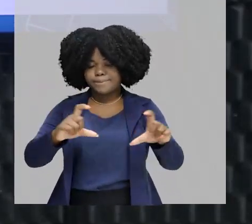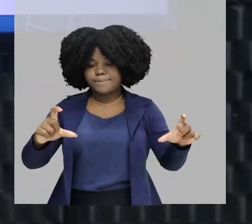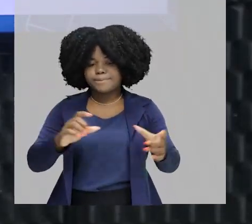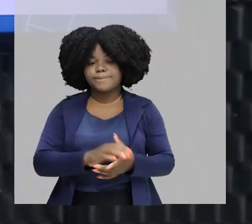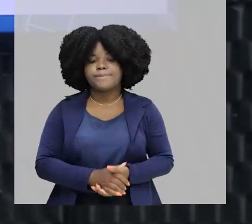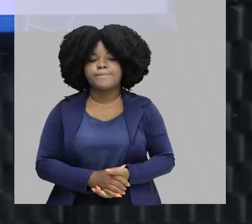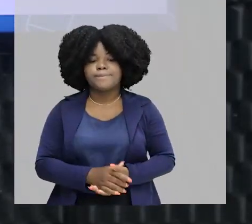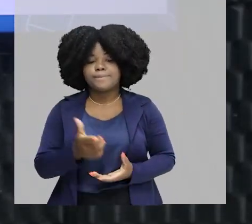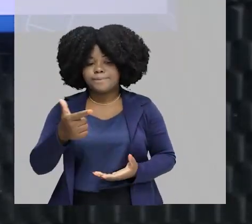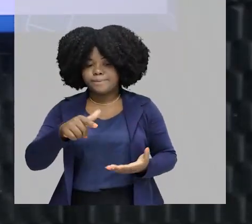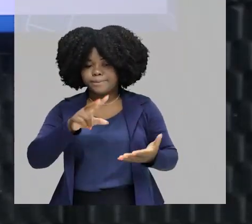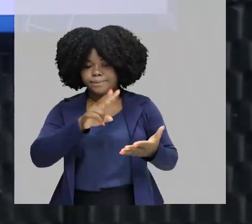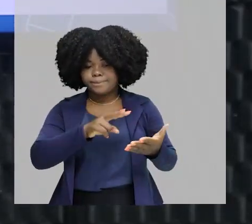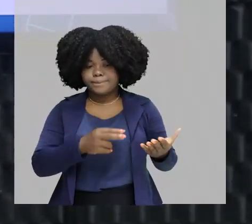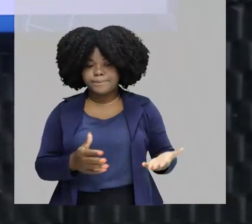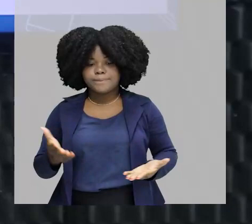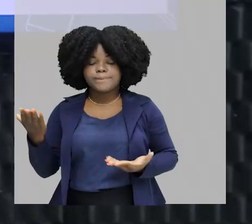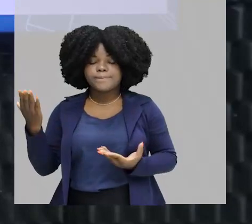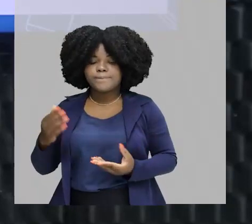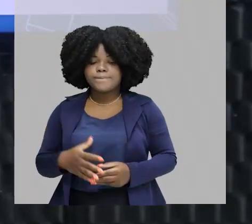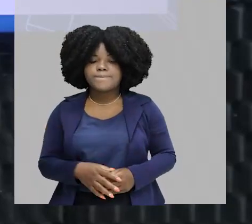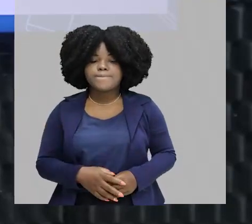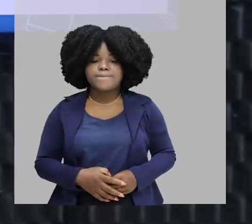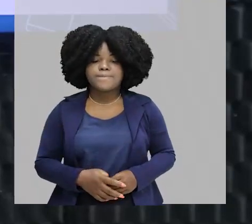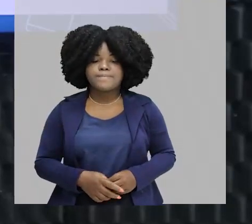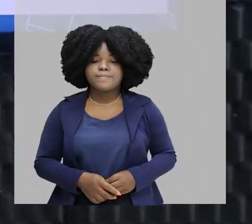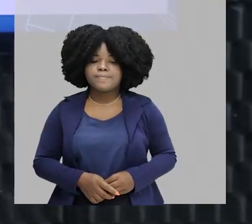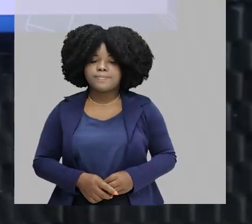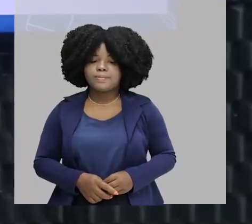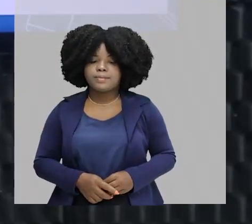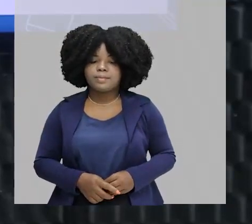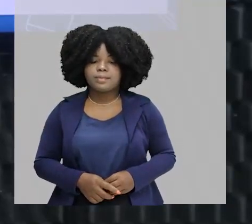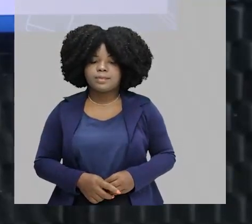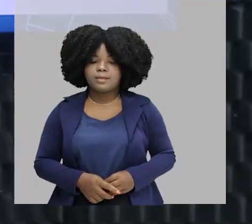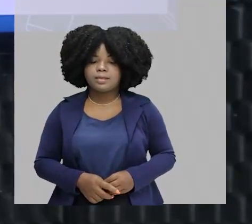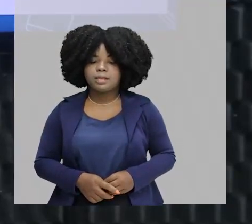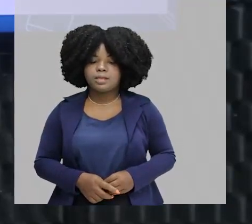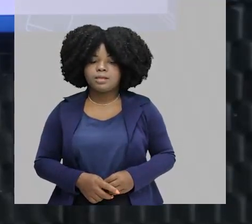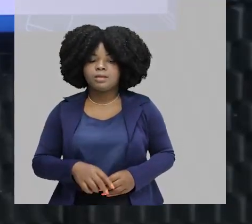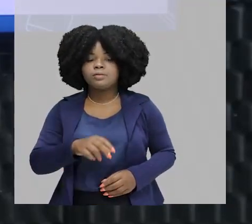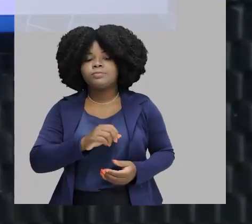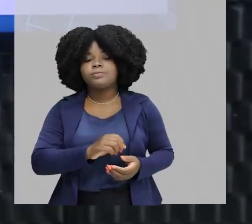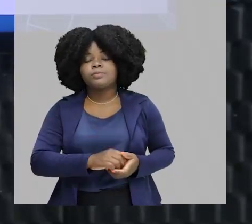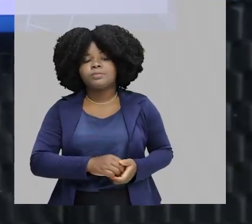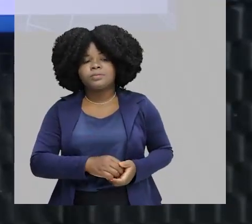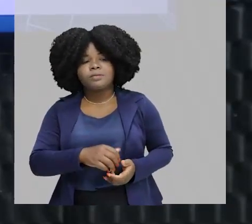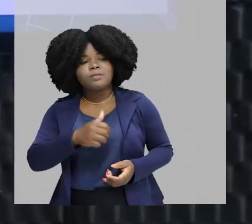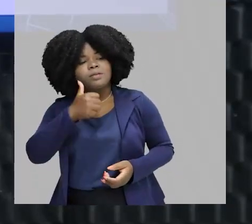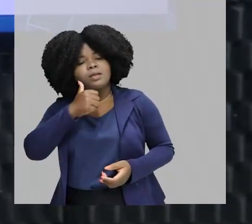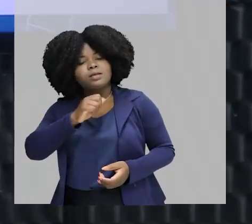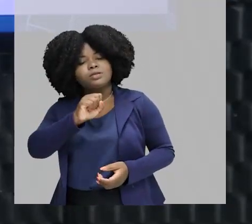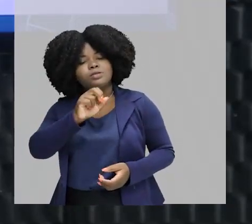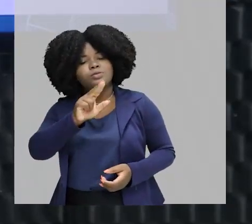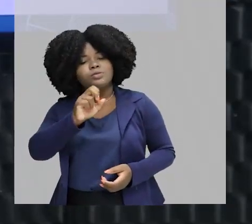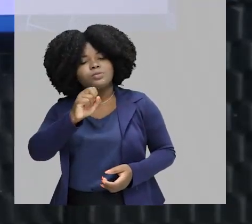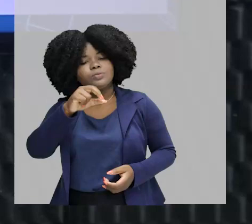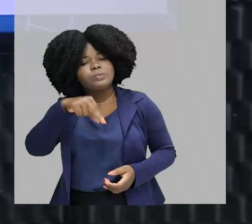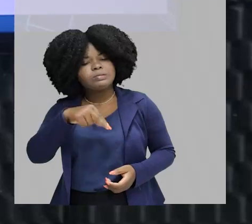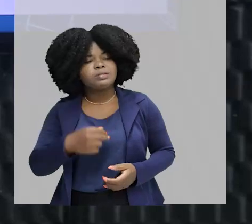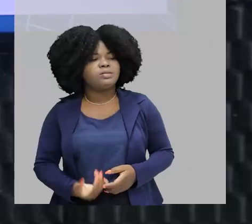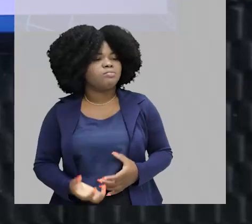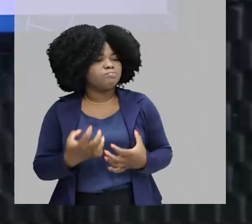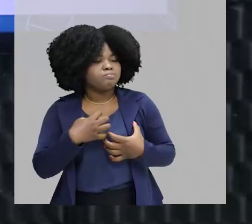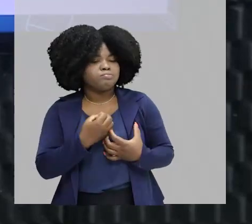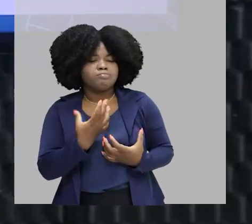Susan hasn't been feeling well for 2 weeks. A Susan não está se sentindo bem, ou ela não tem